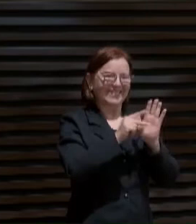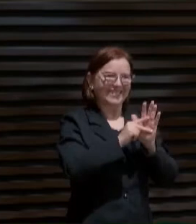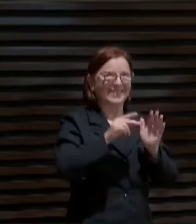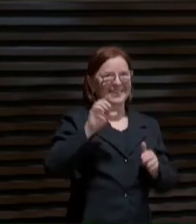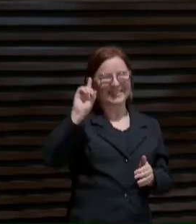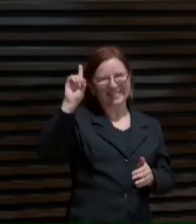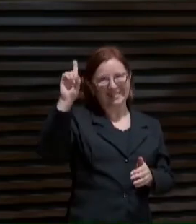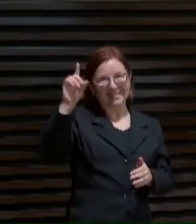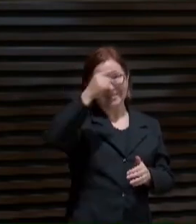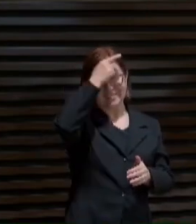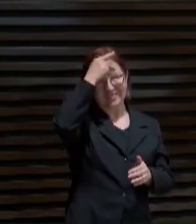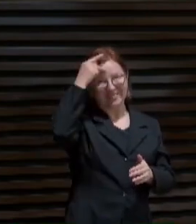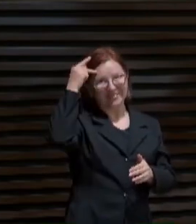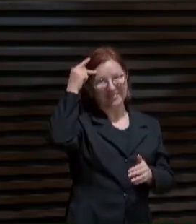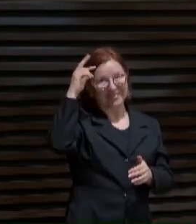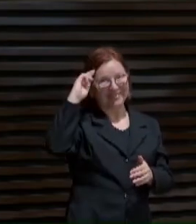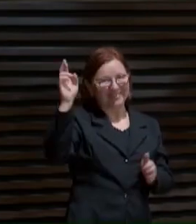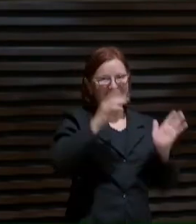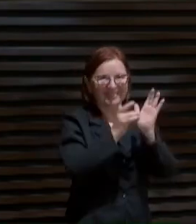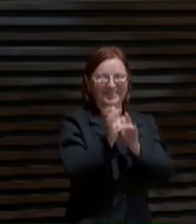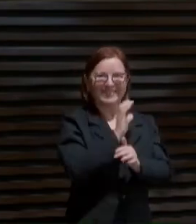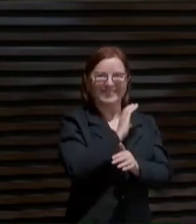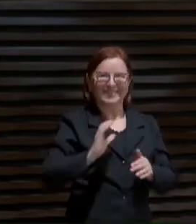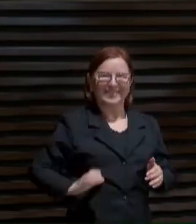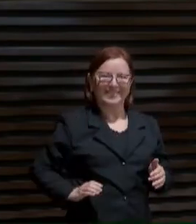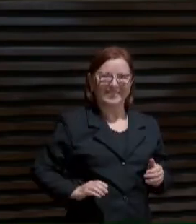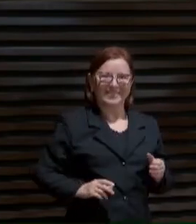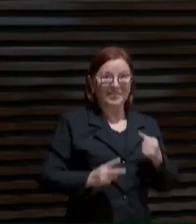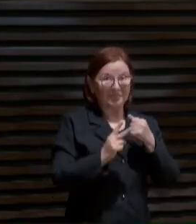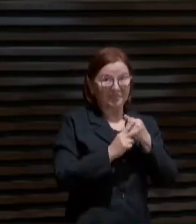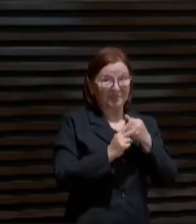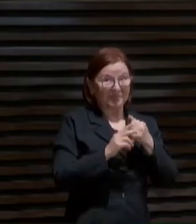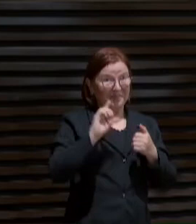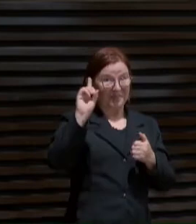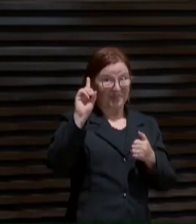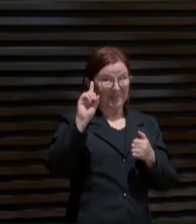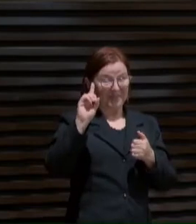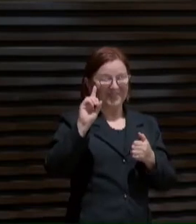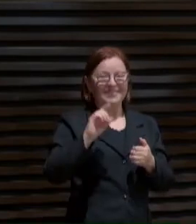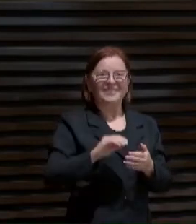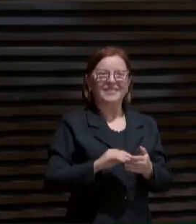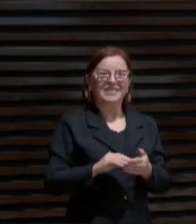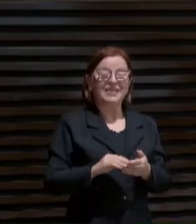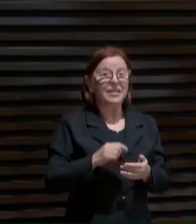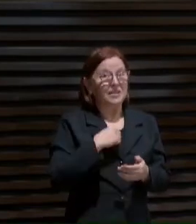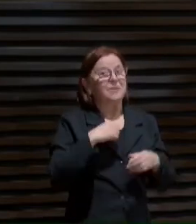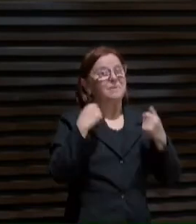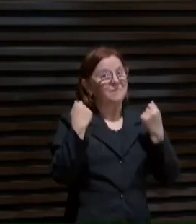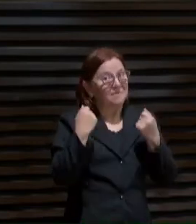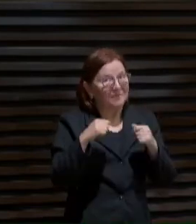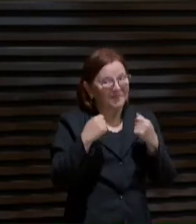é a pessoa do Senhor Jesus Cristo verbo de Deus encarnado E como eu preciso